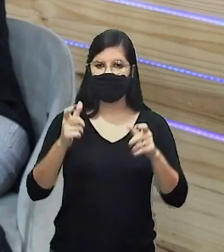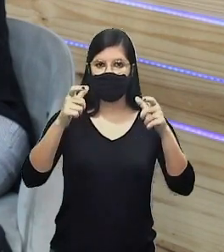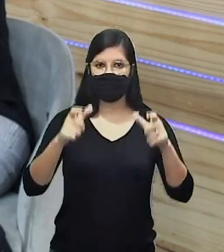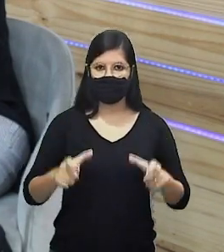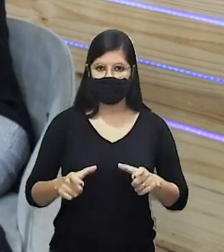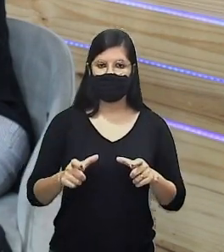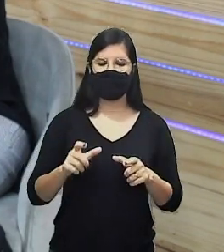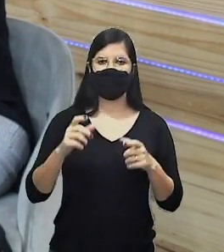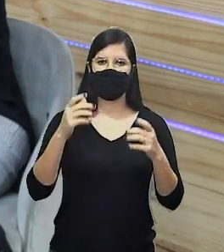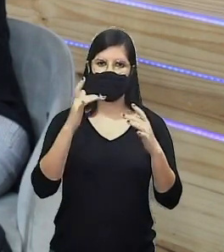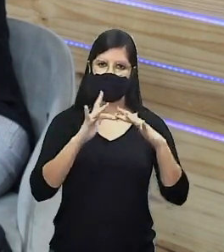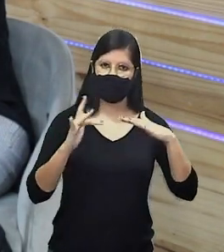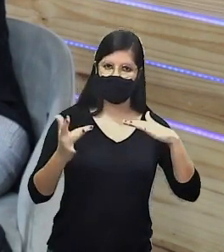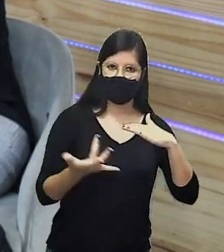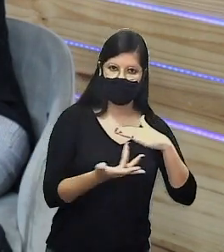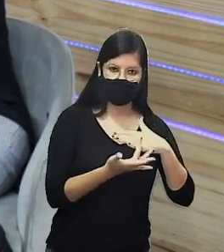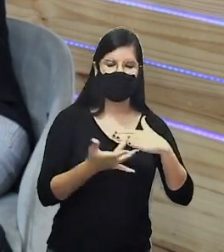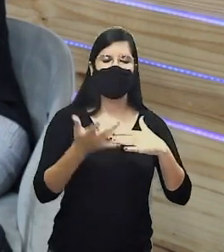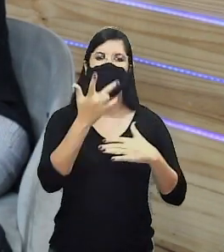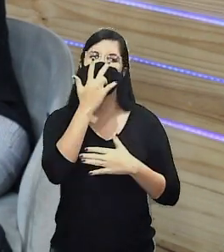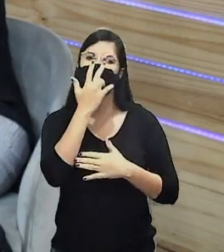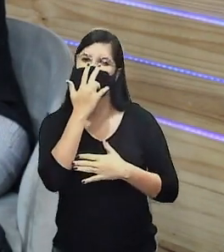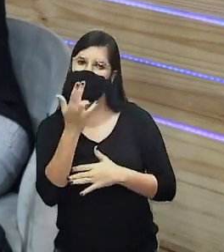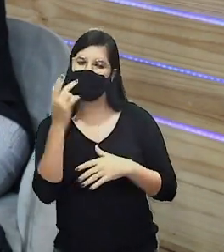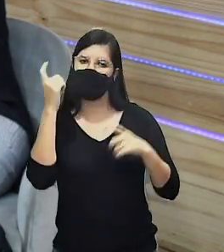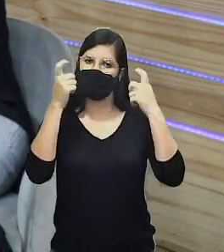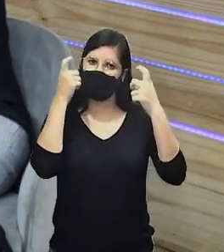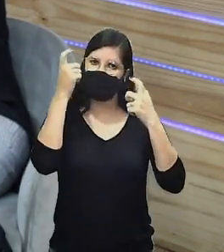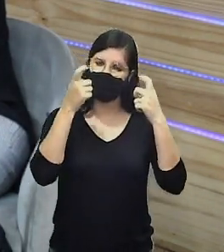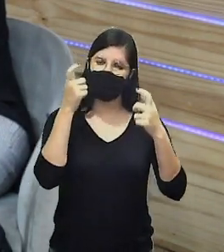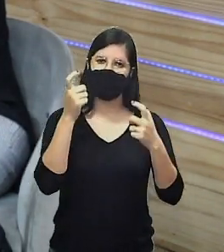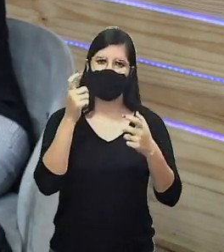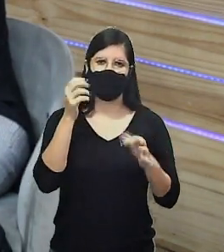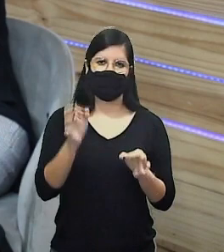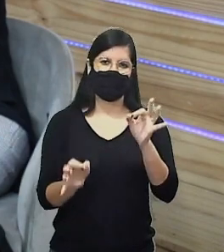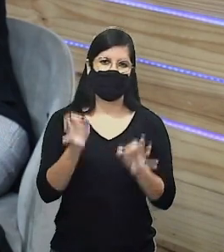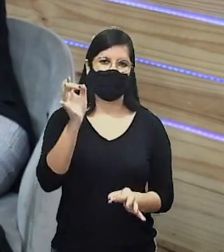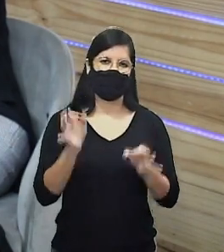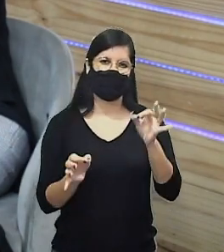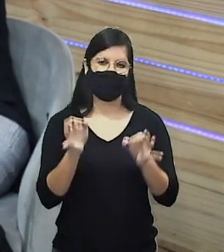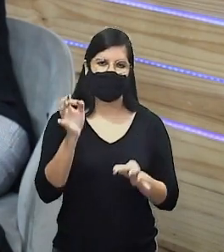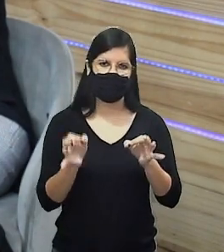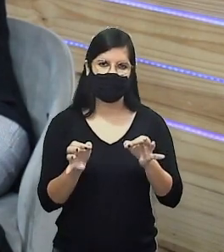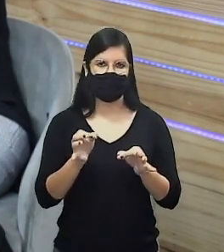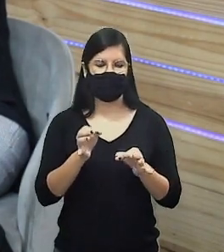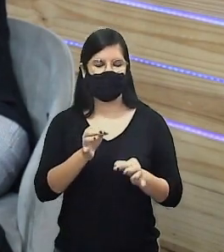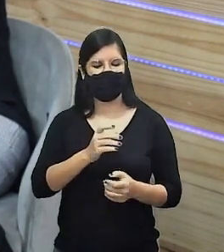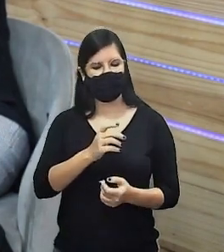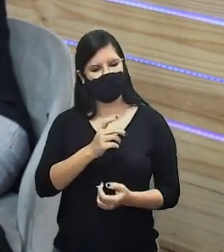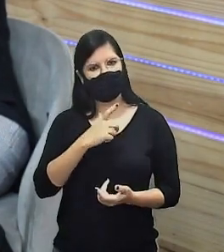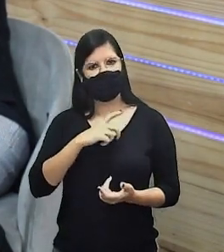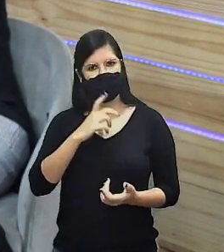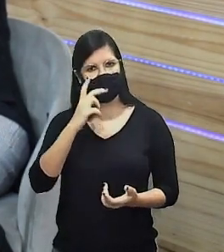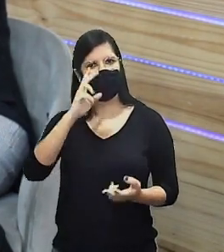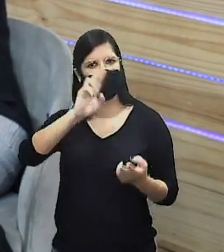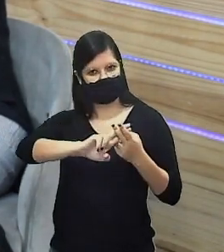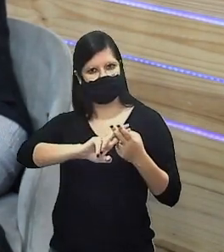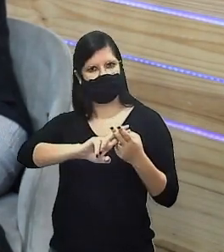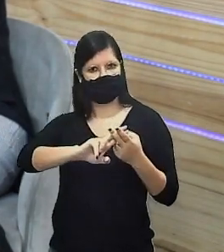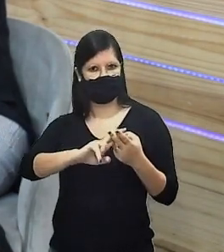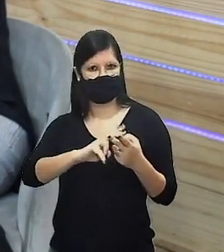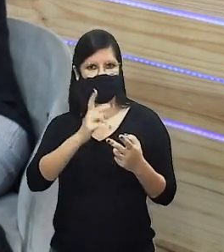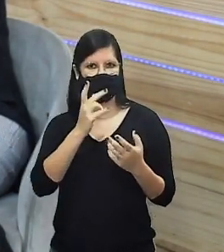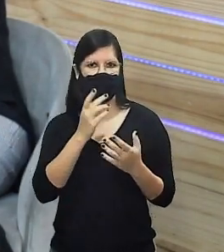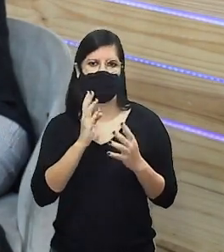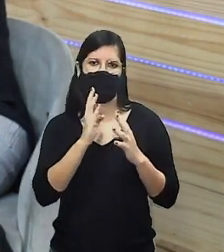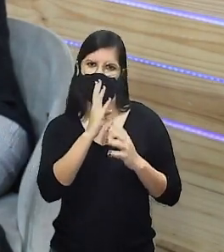espaço de redes sociais em que as pessoas muitas vezes parecem que estão muito preocupadas em julgar, em sentenciar e condenar, não é? Quem